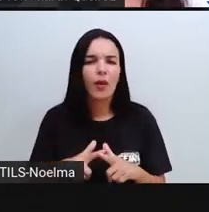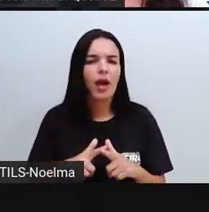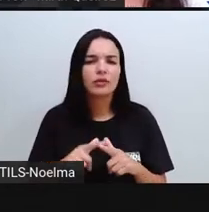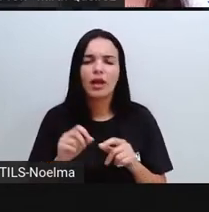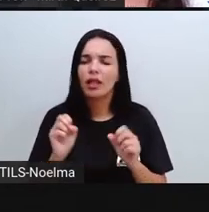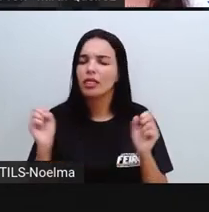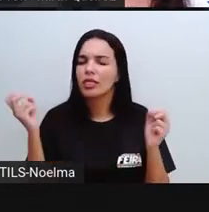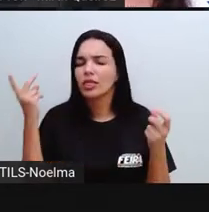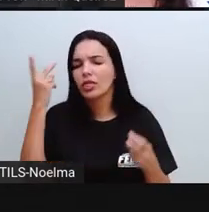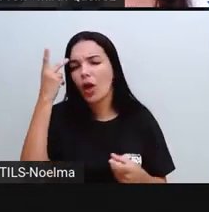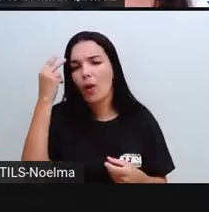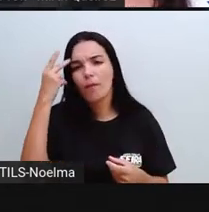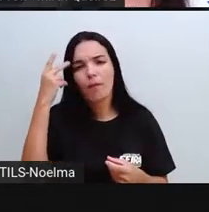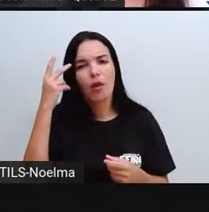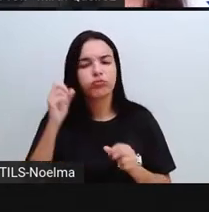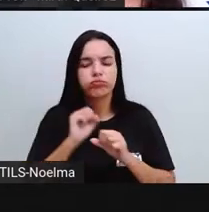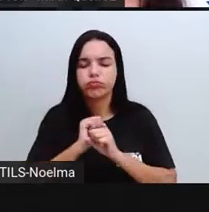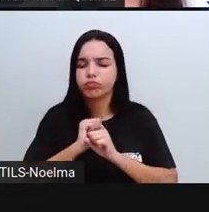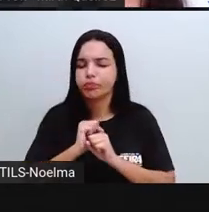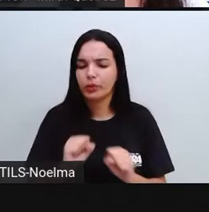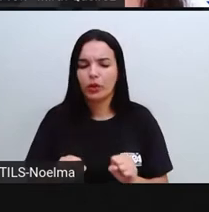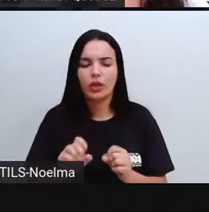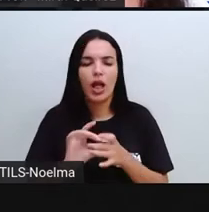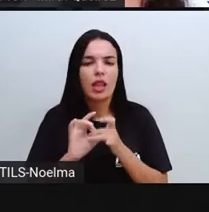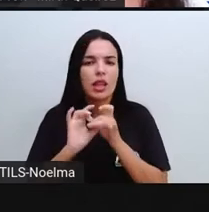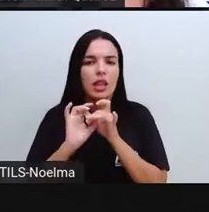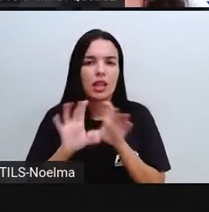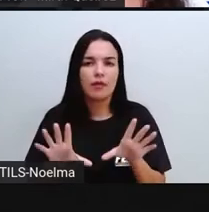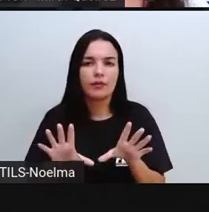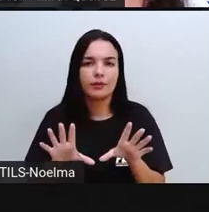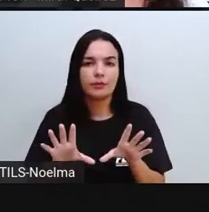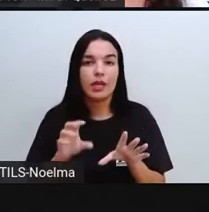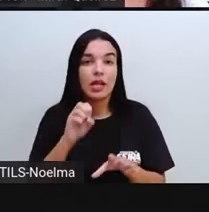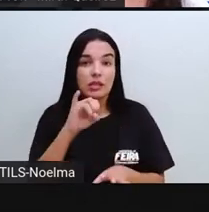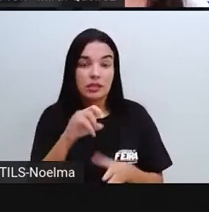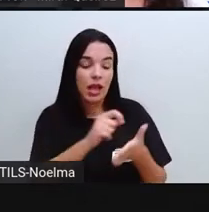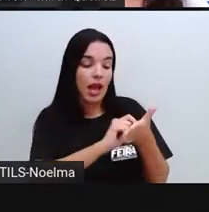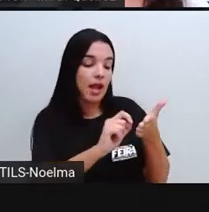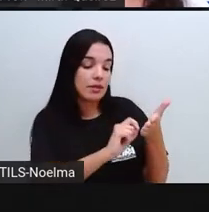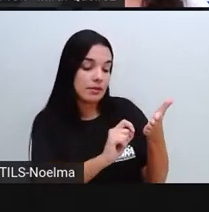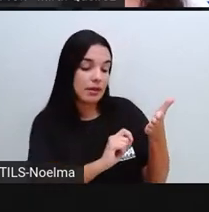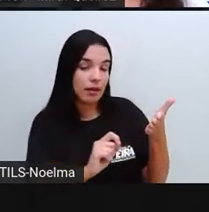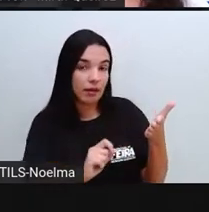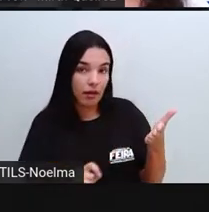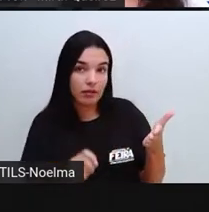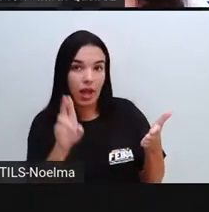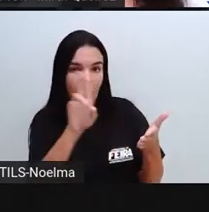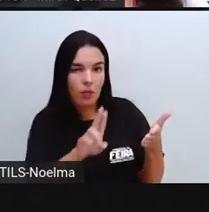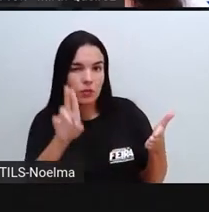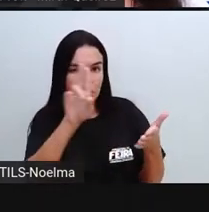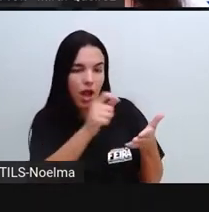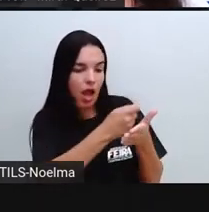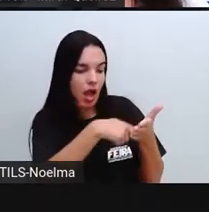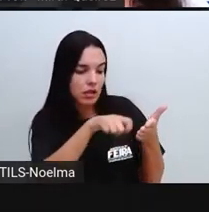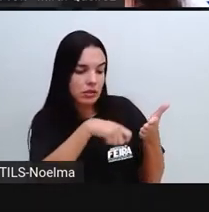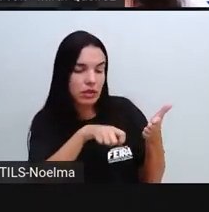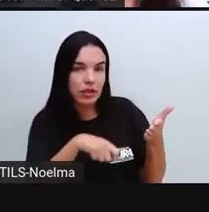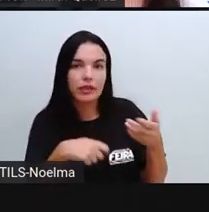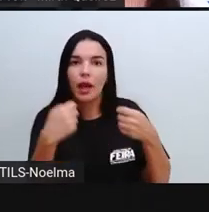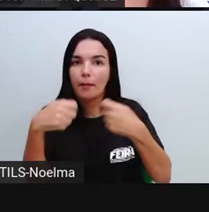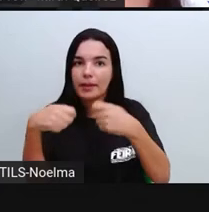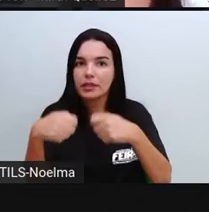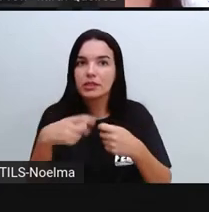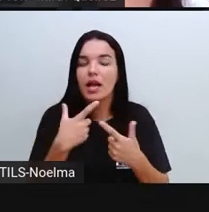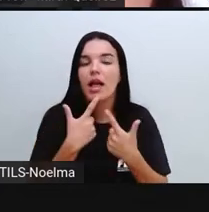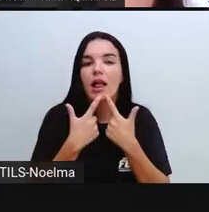relato pessoal, ela pode ser formal ou informal. Se for, por exemplo, para a parte escrita, né, a gente vai utilizar a linguagem formal.